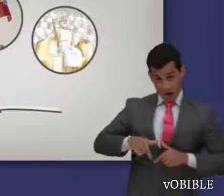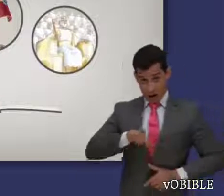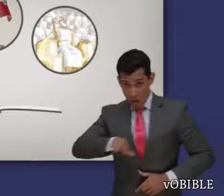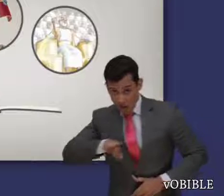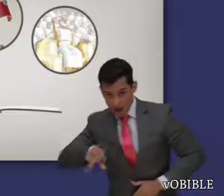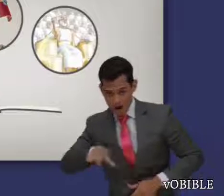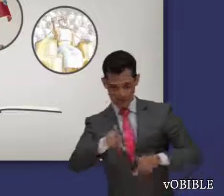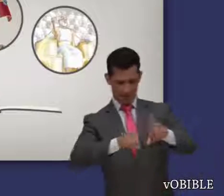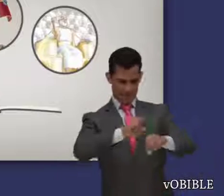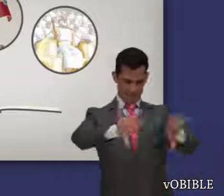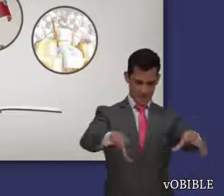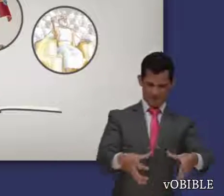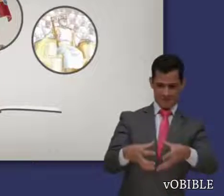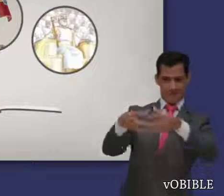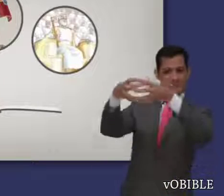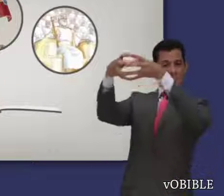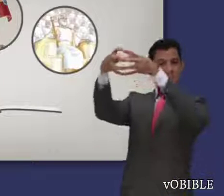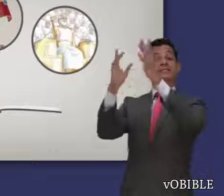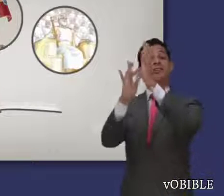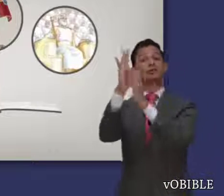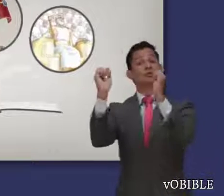para juntos reinar com Cristo no céu.